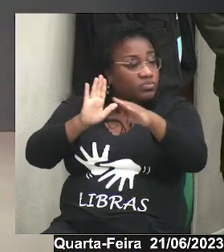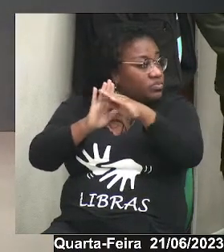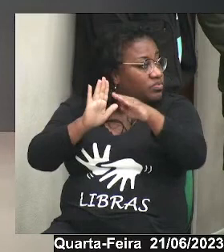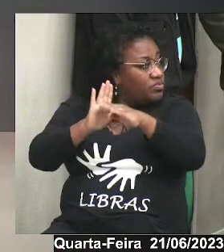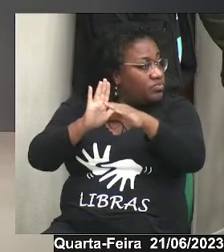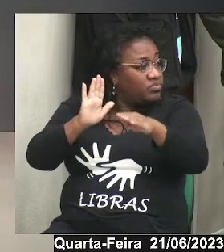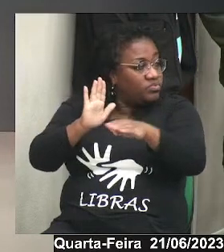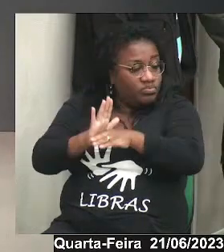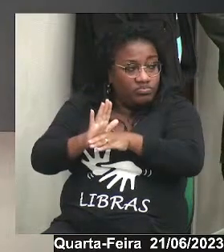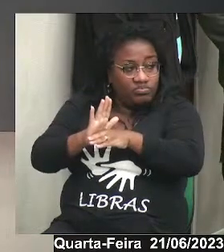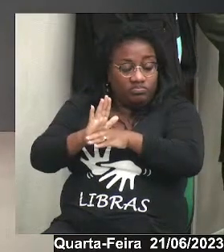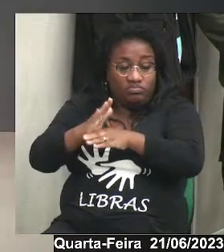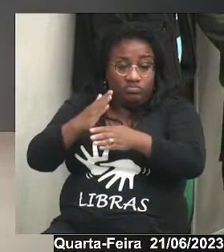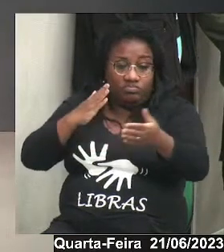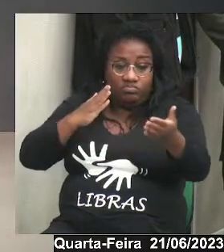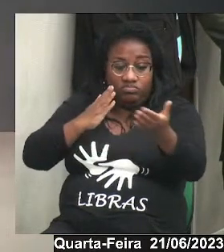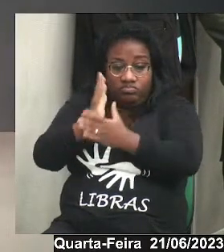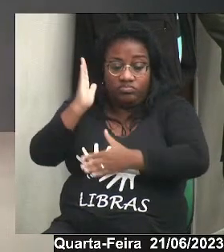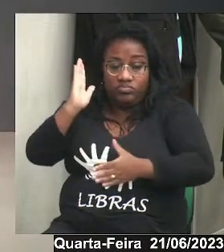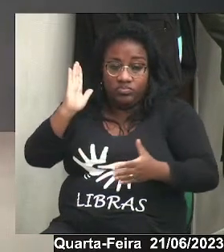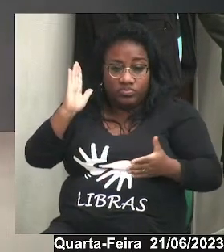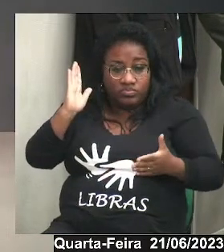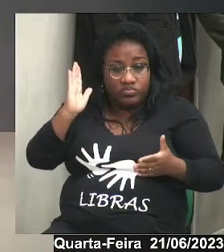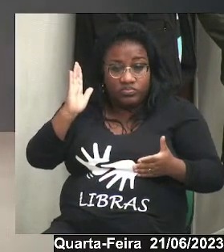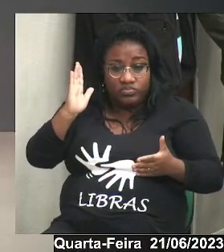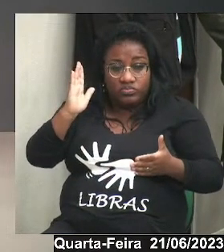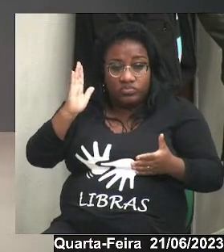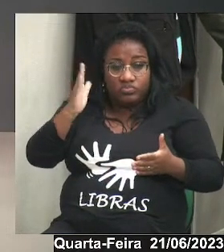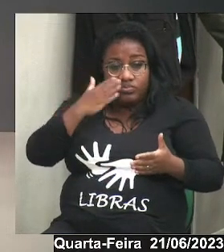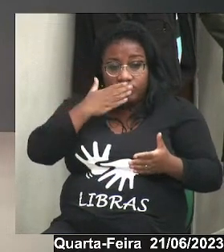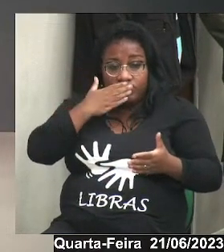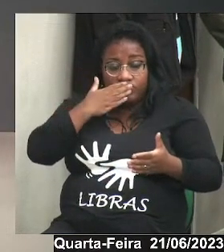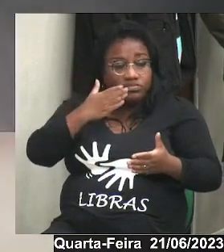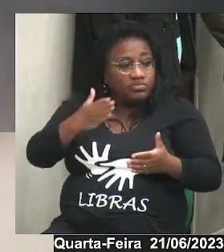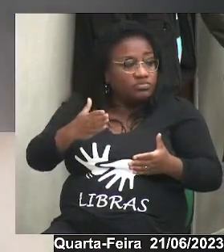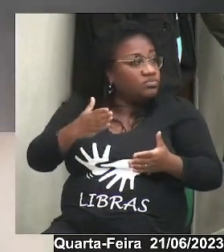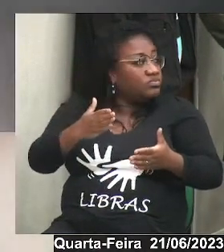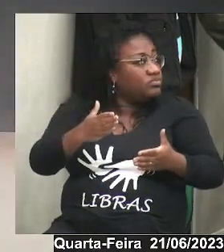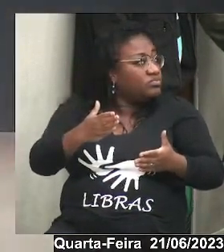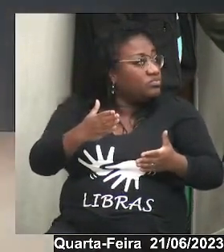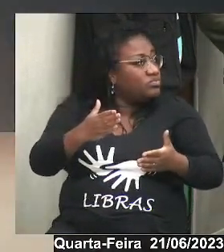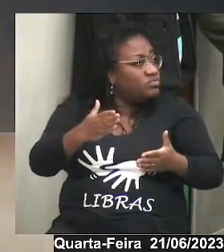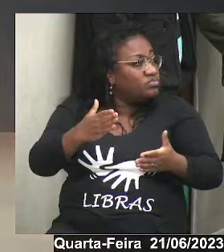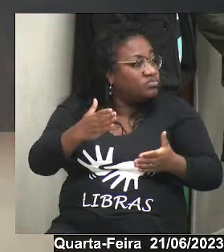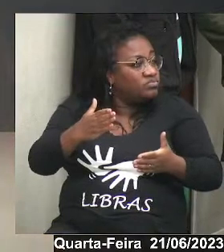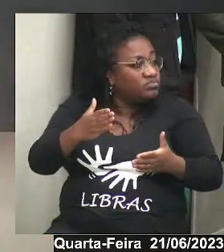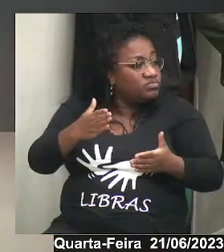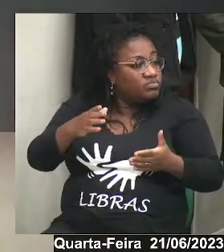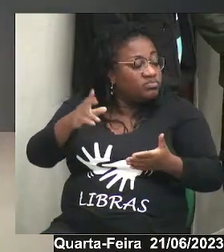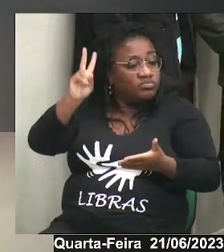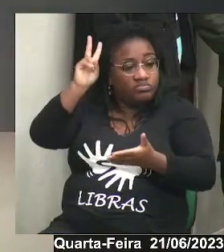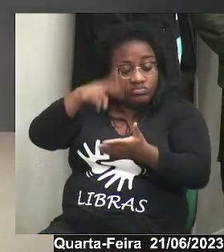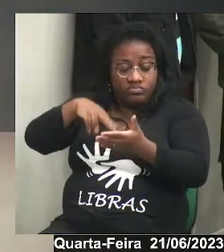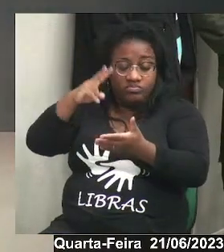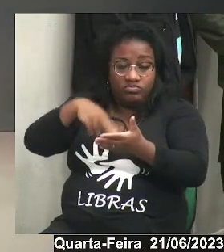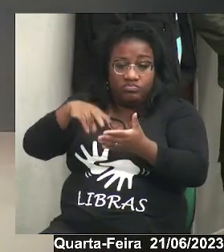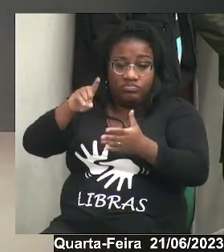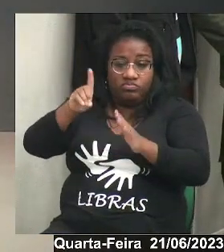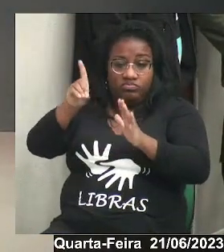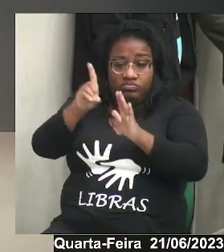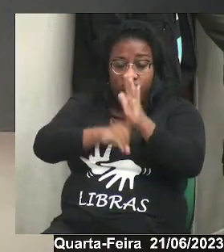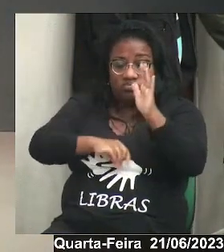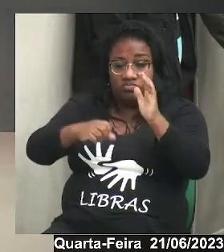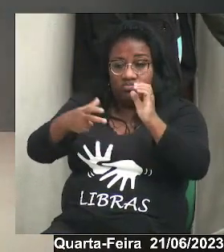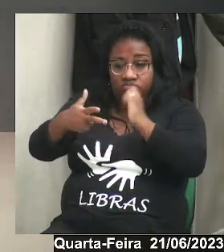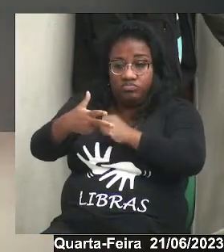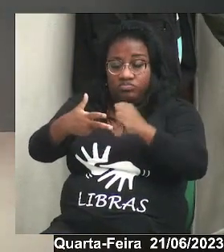está aprovado. Solicito ao senhor secretário que faça a leitura do